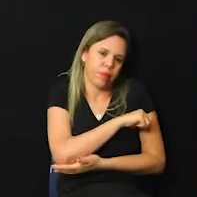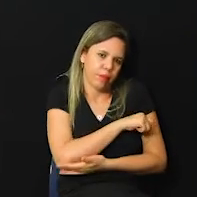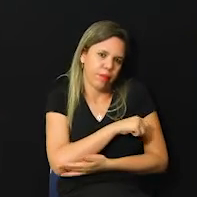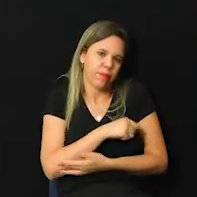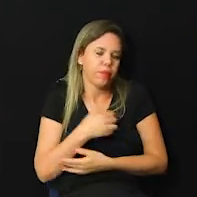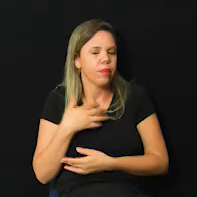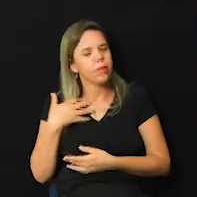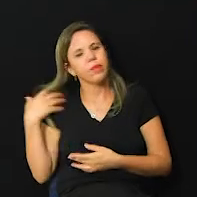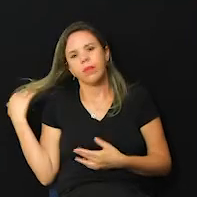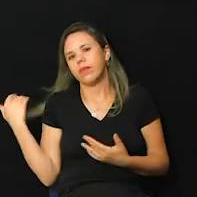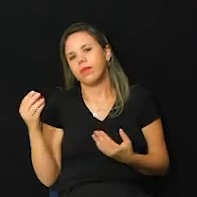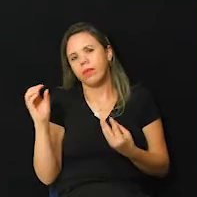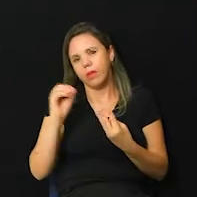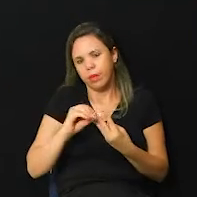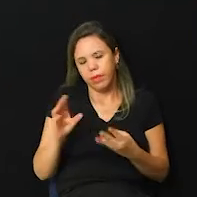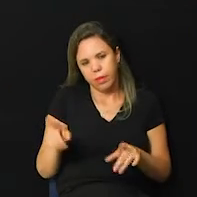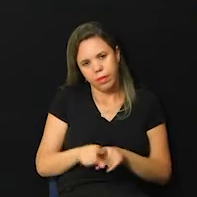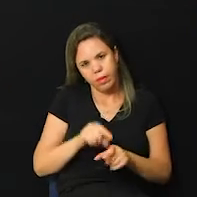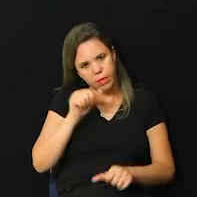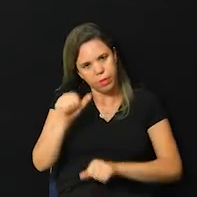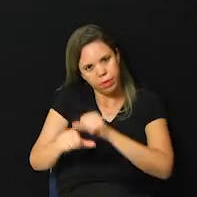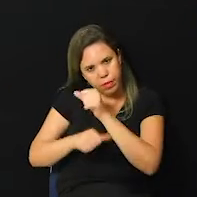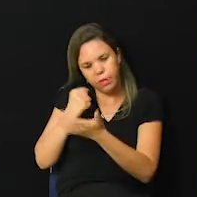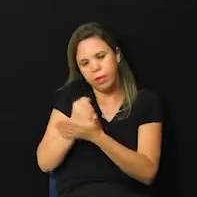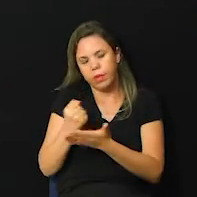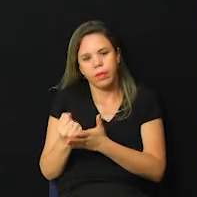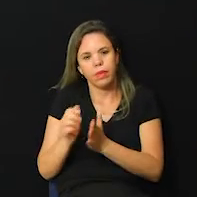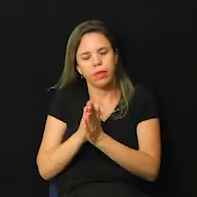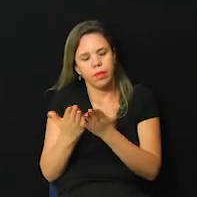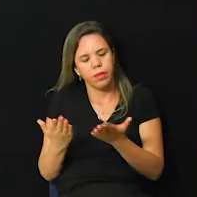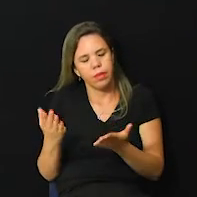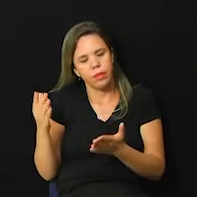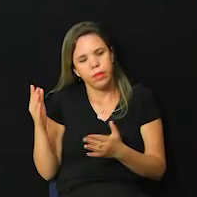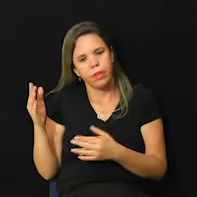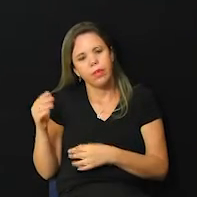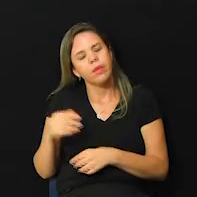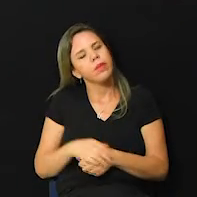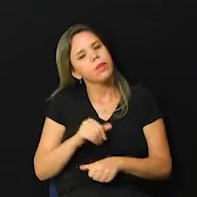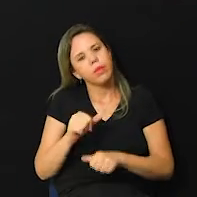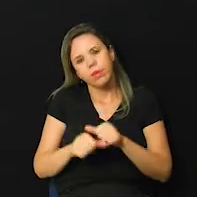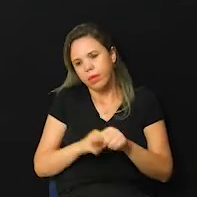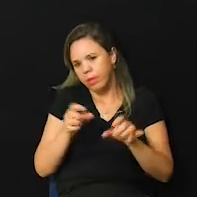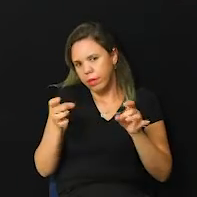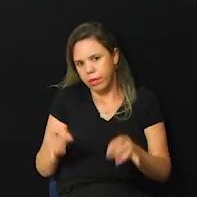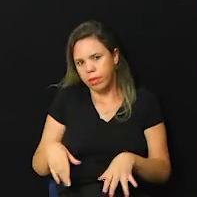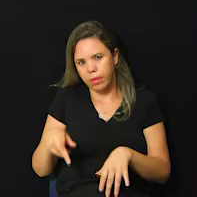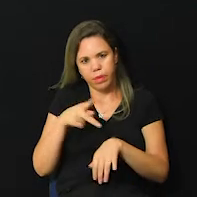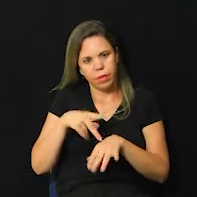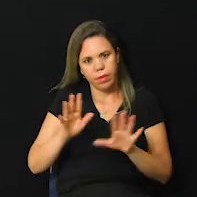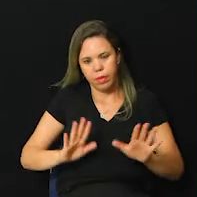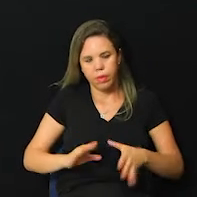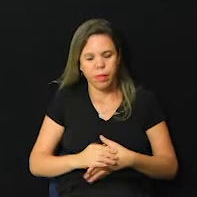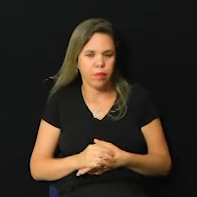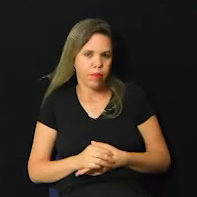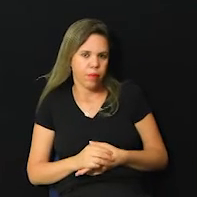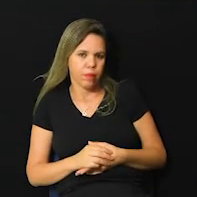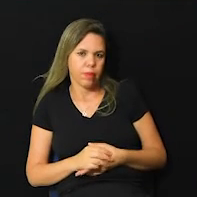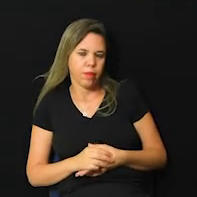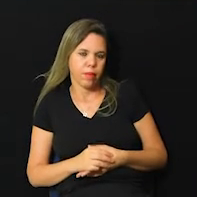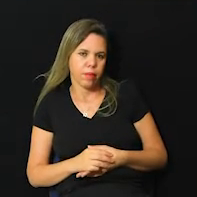na verdade é o espaços né quando a gente troca o visto aqui dentro do país é status a gente não pode deixar o para